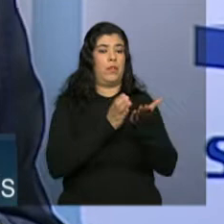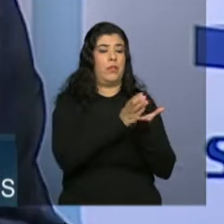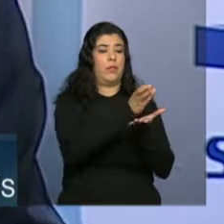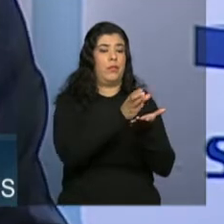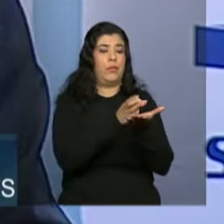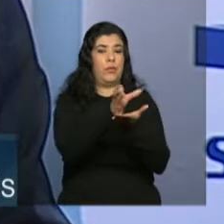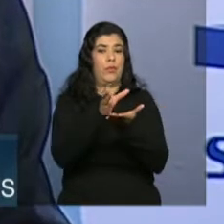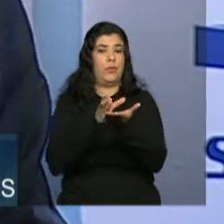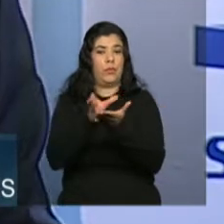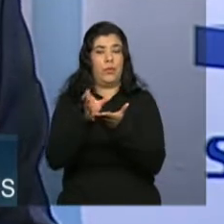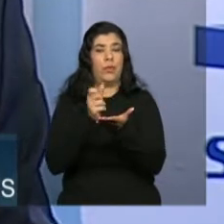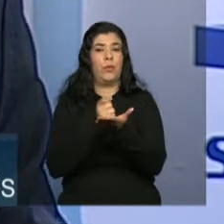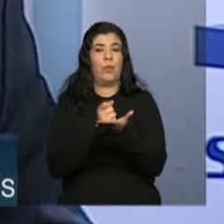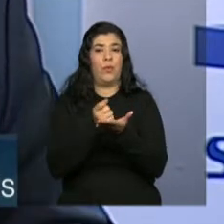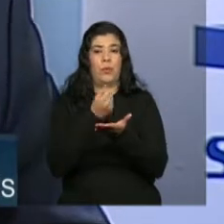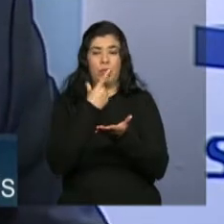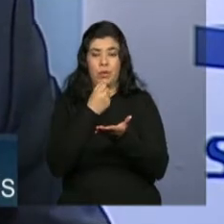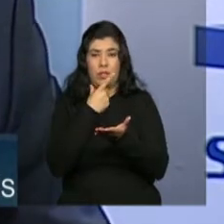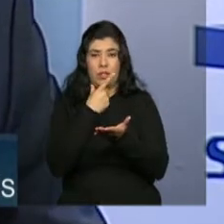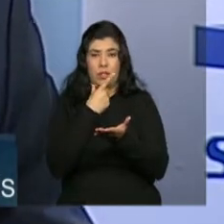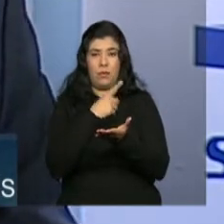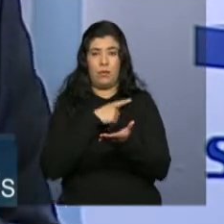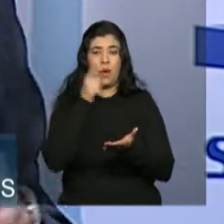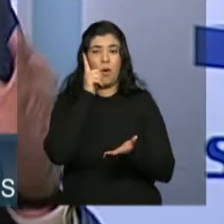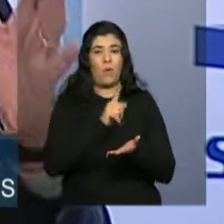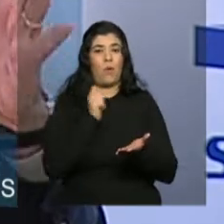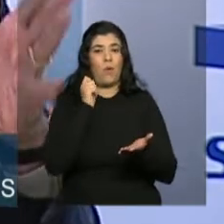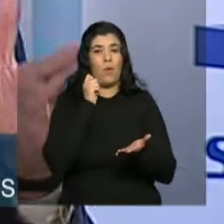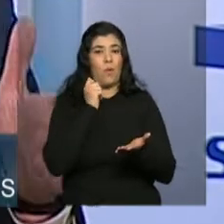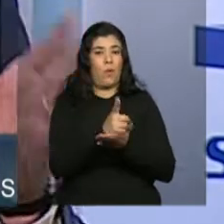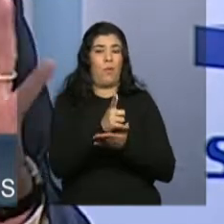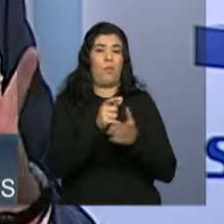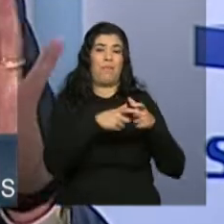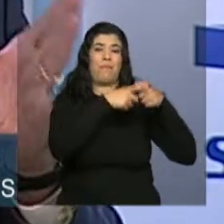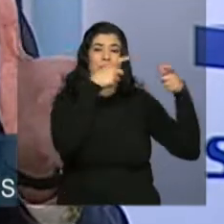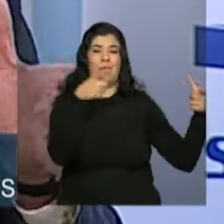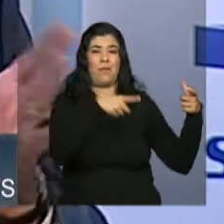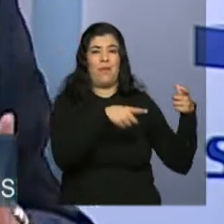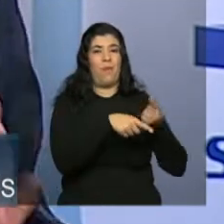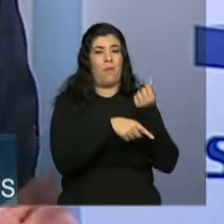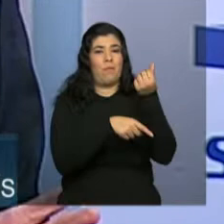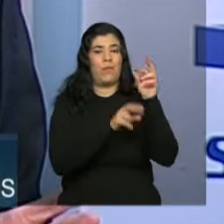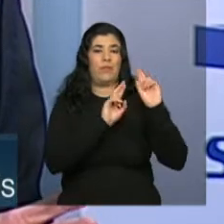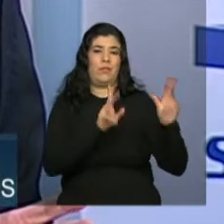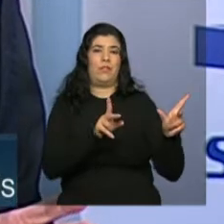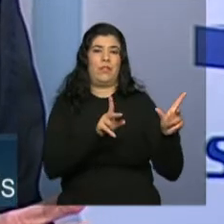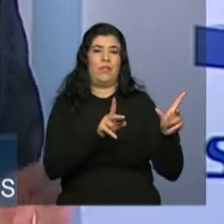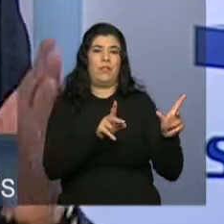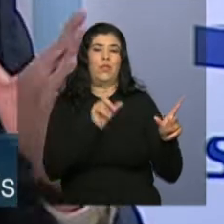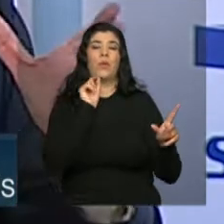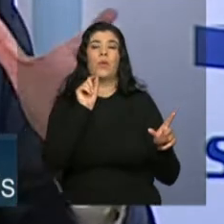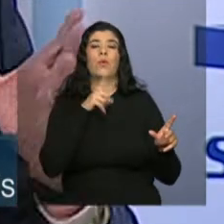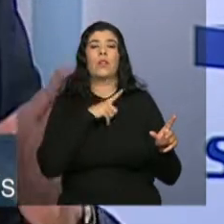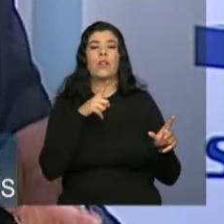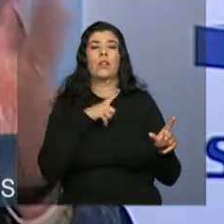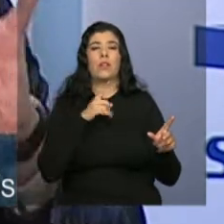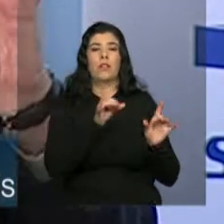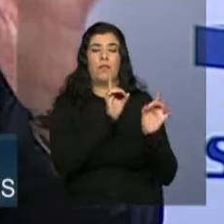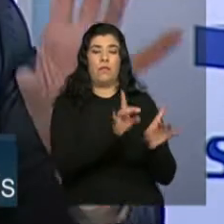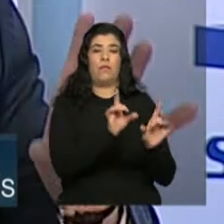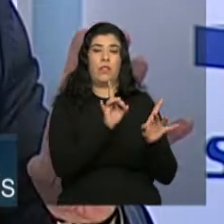município né então a gente vai ter agora o que foi vendido para governo dentro do